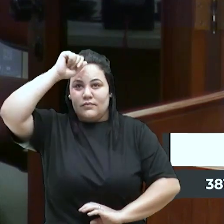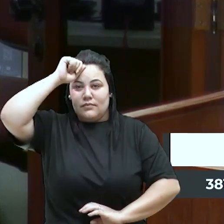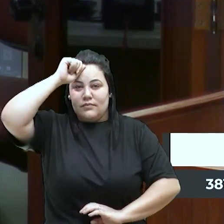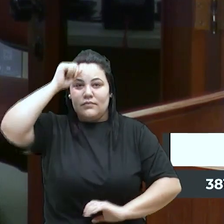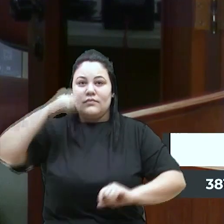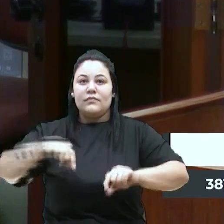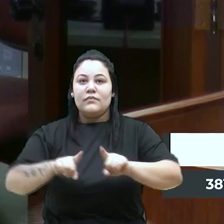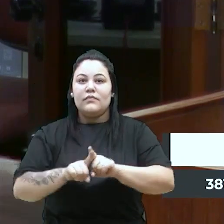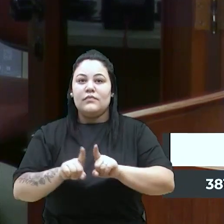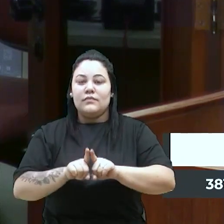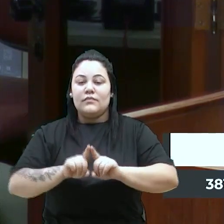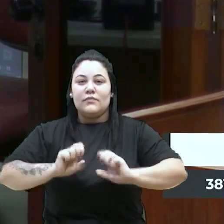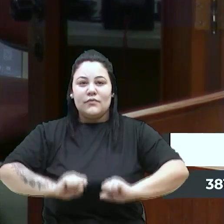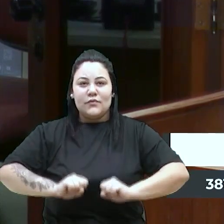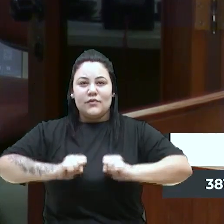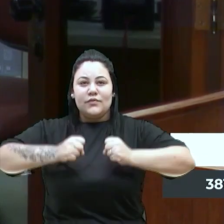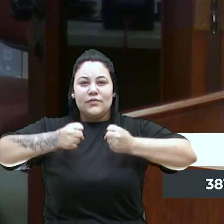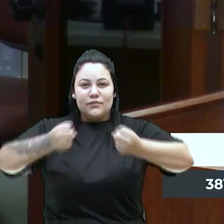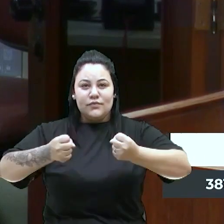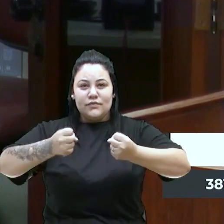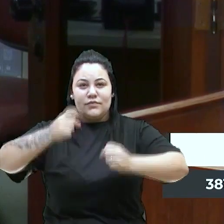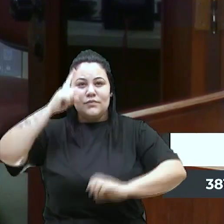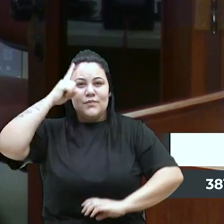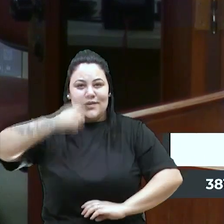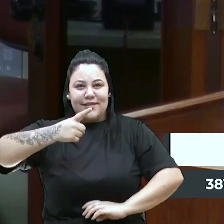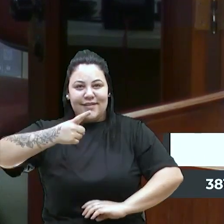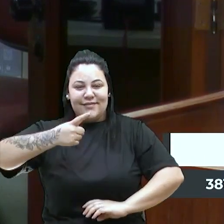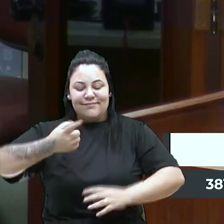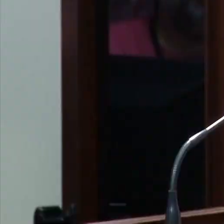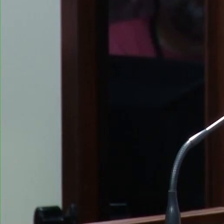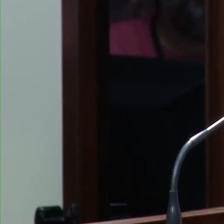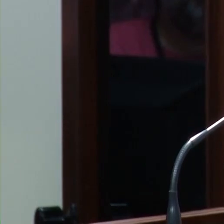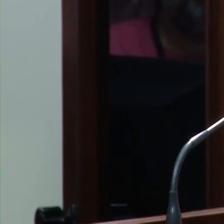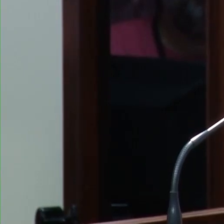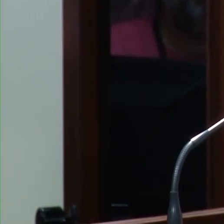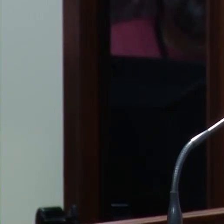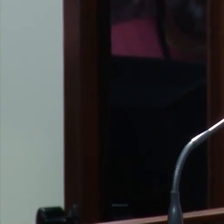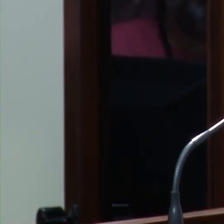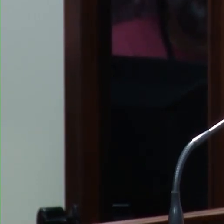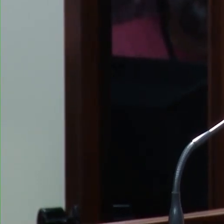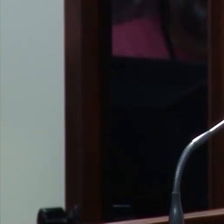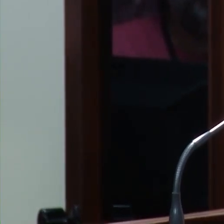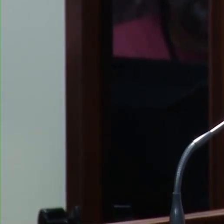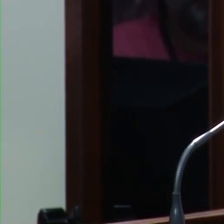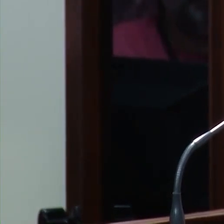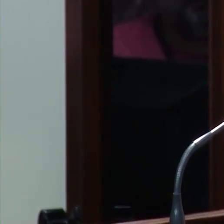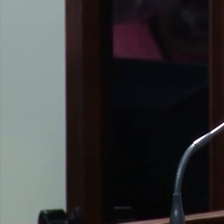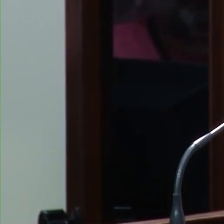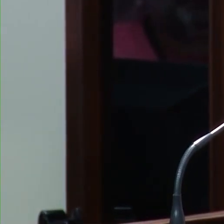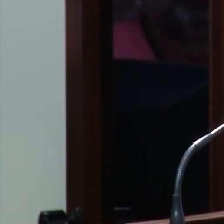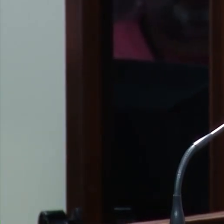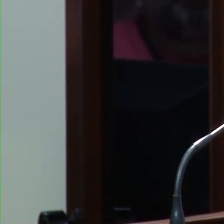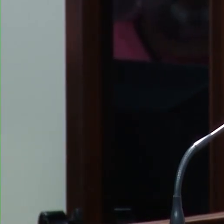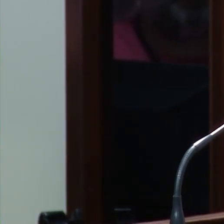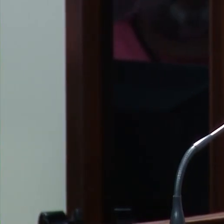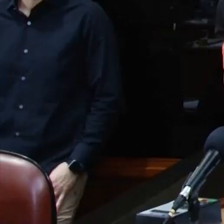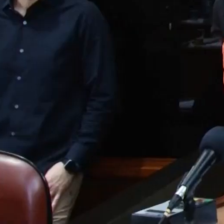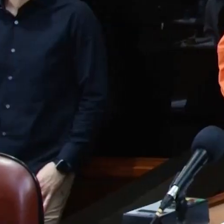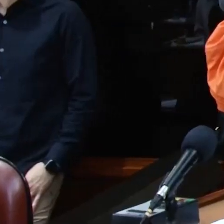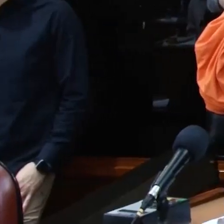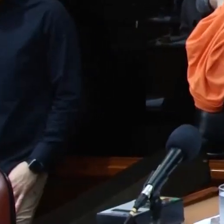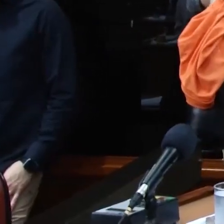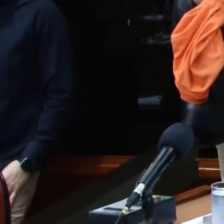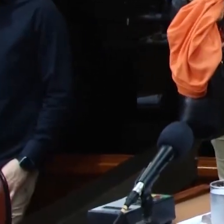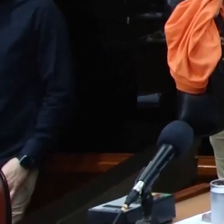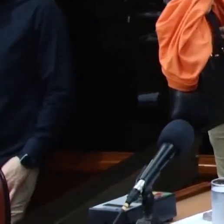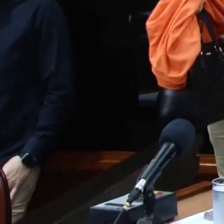lealdade e dedicação o mandato que me foi conferido pelo povo. O Legislativo Caxiense vive mais um